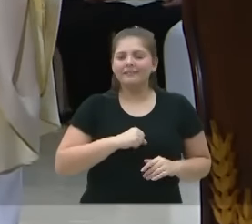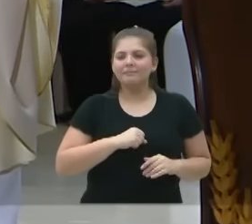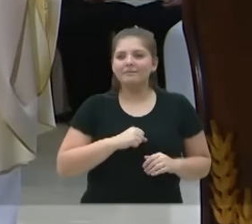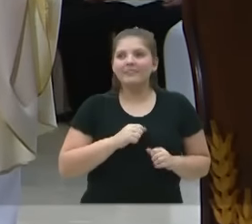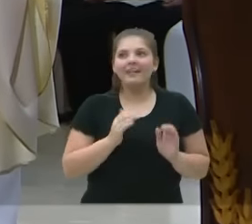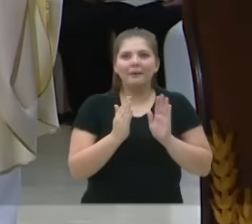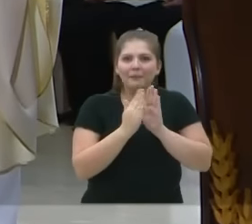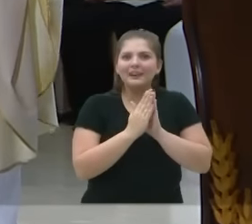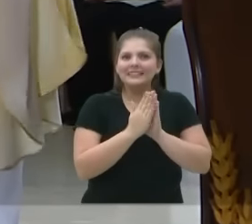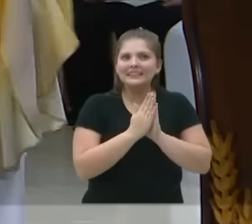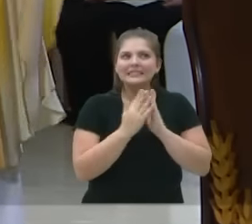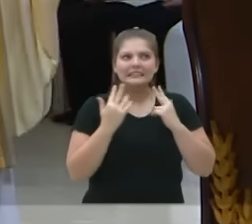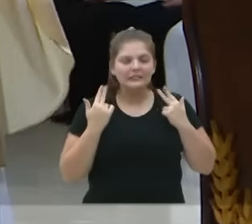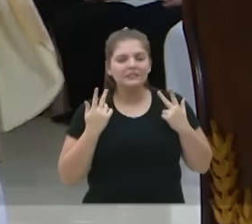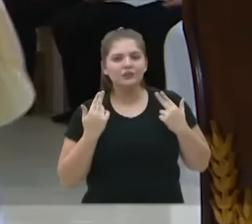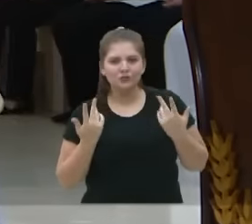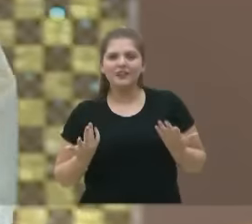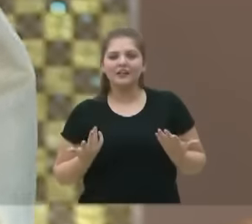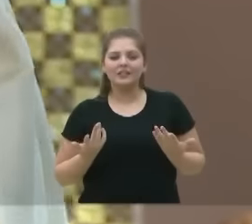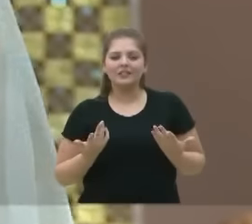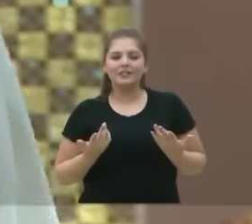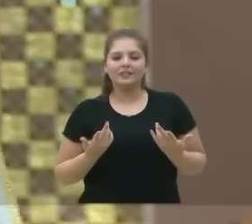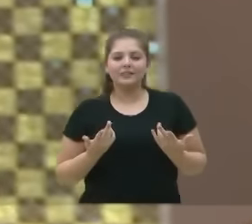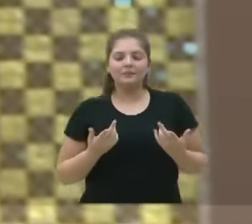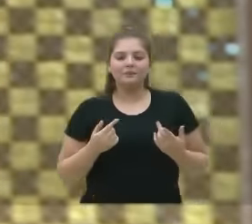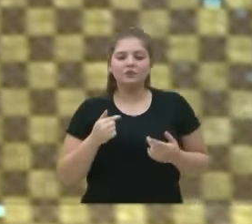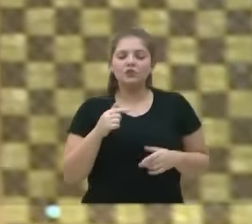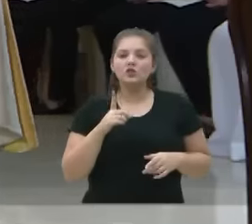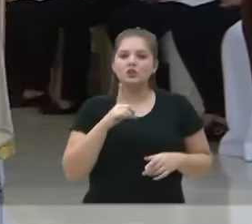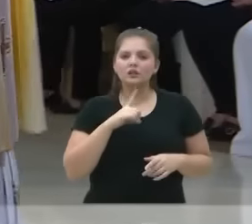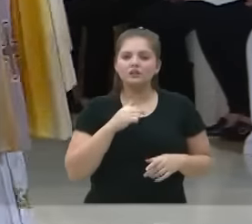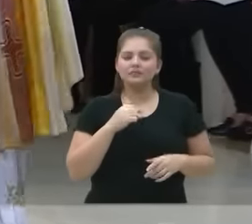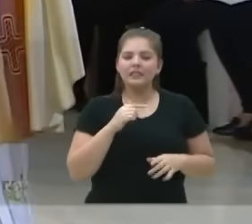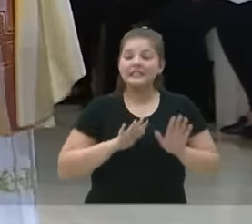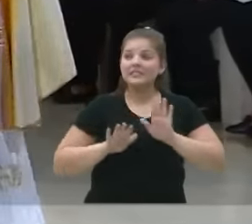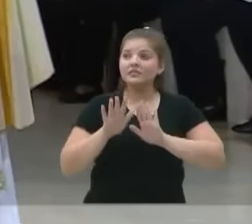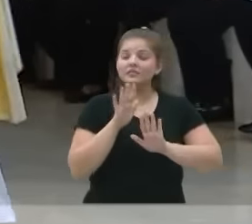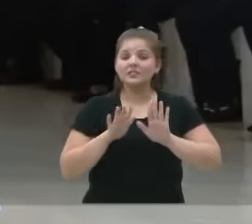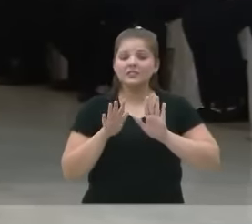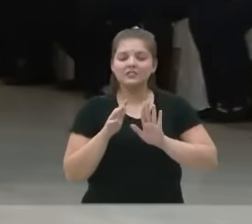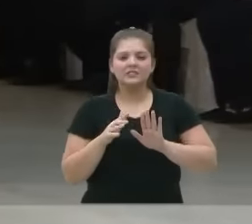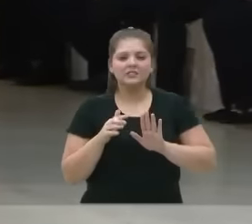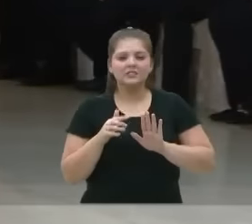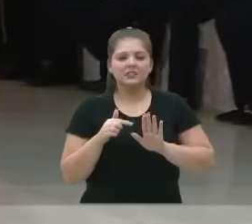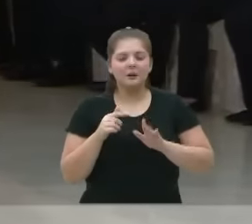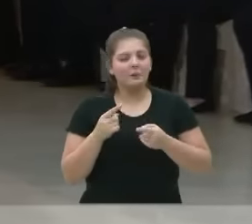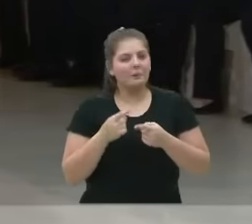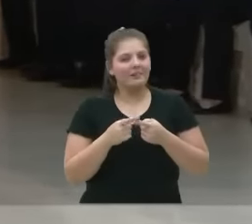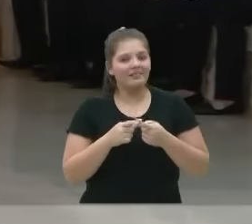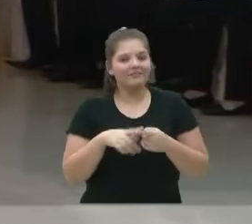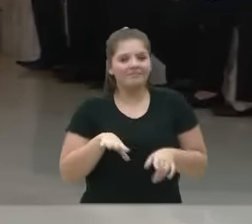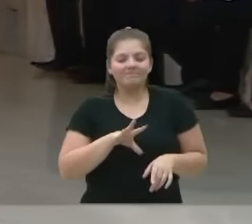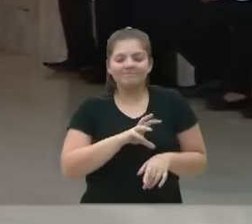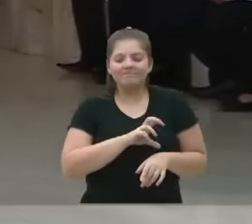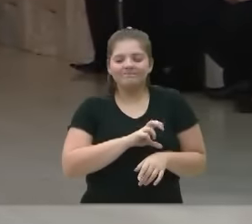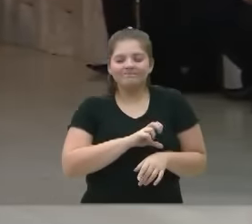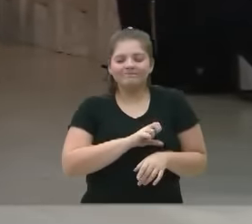presente. Dizia um poeta que às vezes Isso é para quem é apaixonado, tem